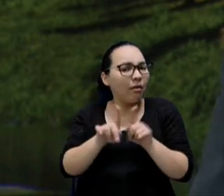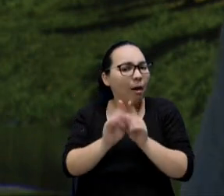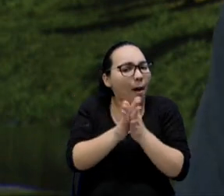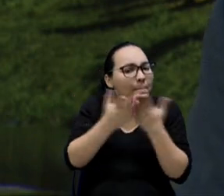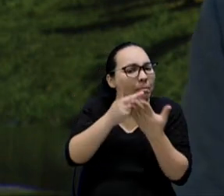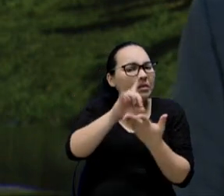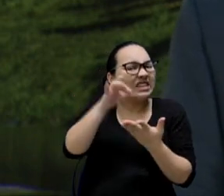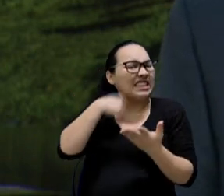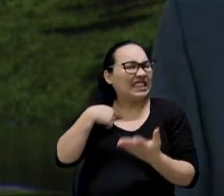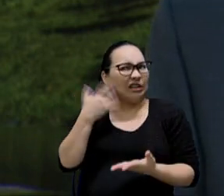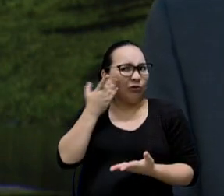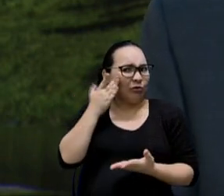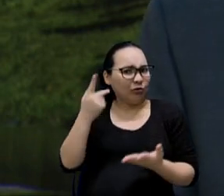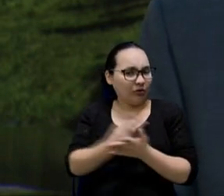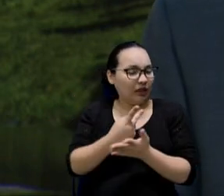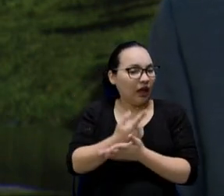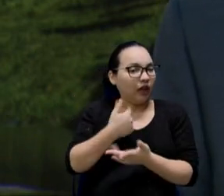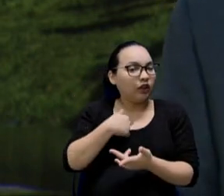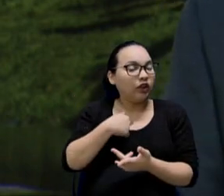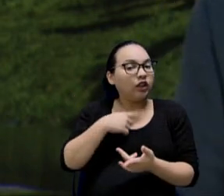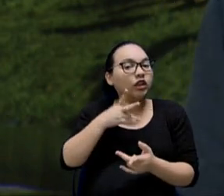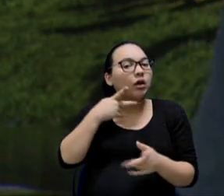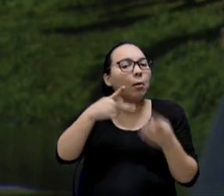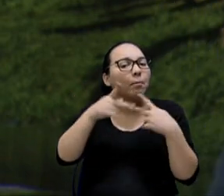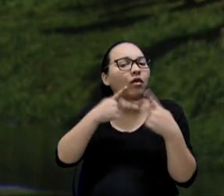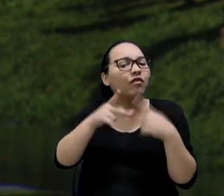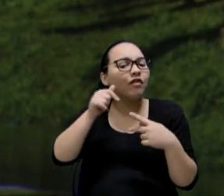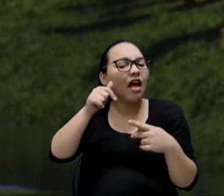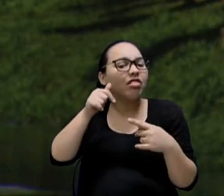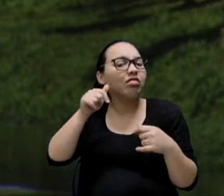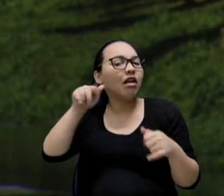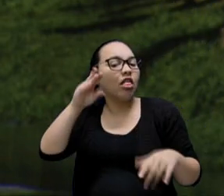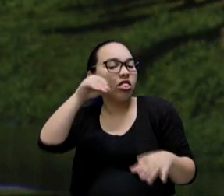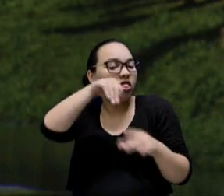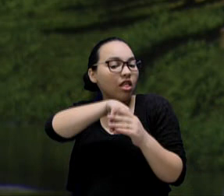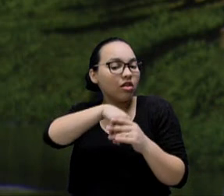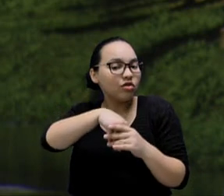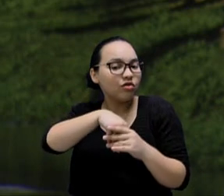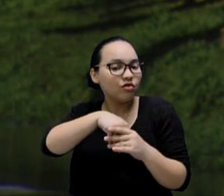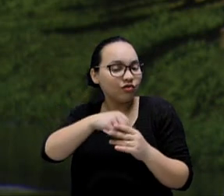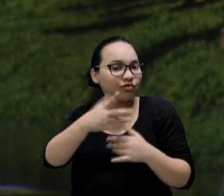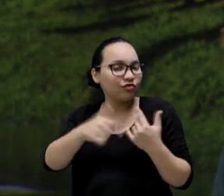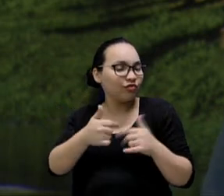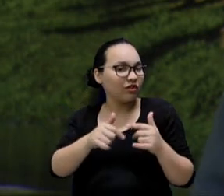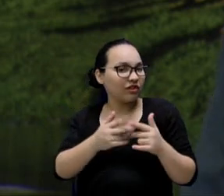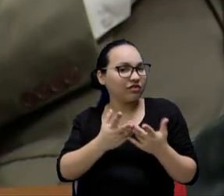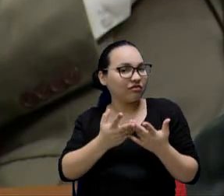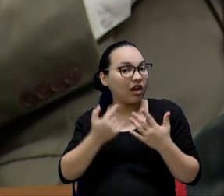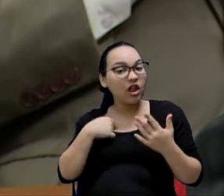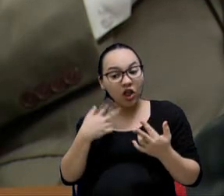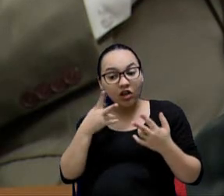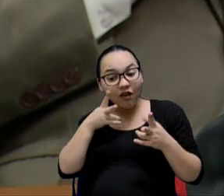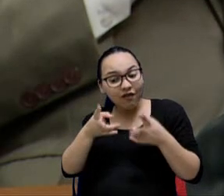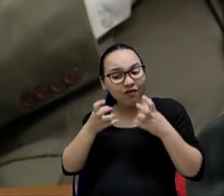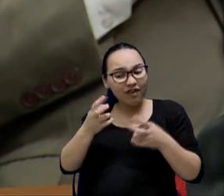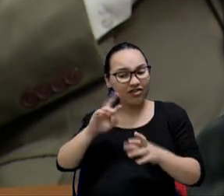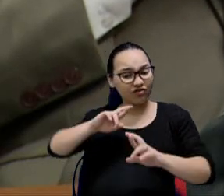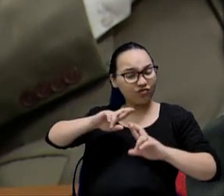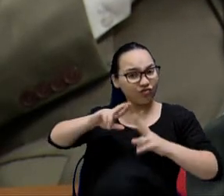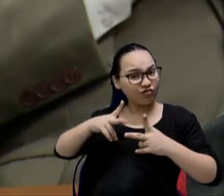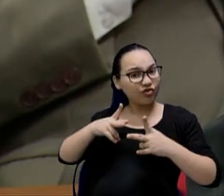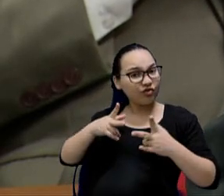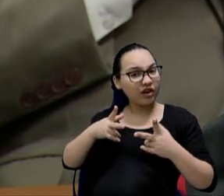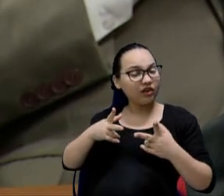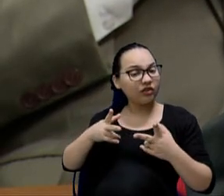muito enganado, que o profeta na terra dele não é reconhecido. E aqui nós estamos vendo o contrário. Nós